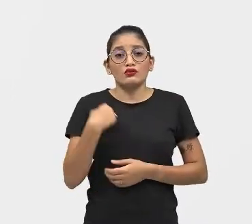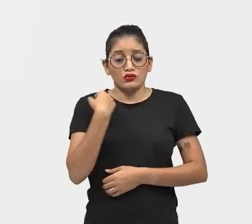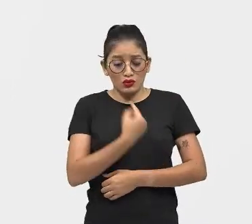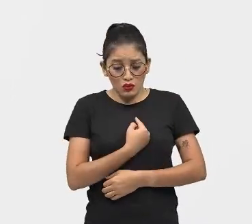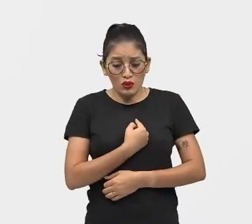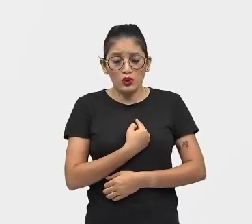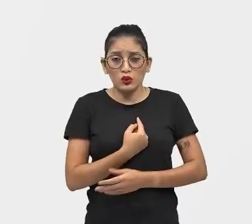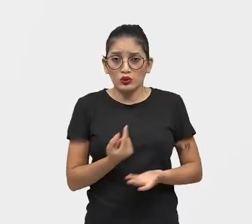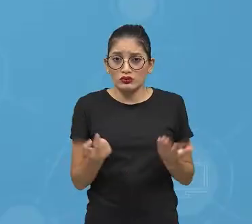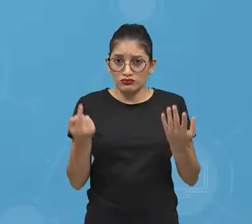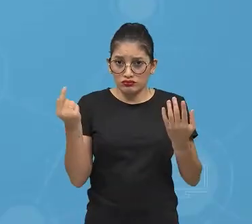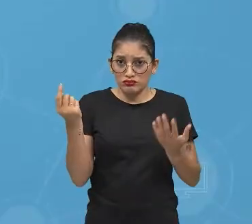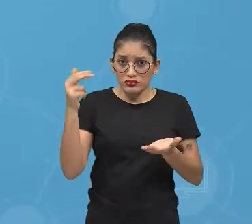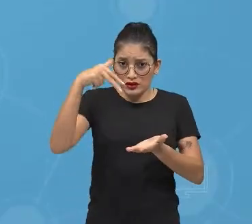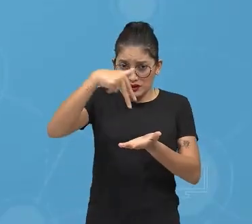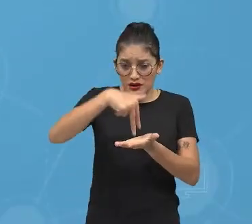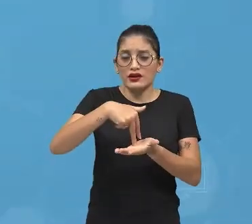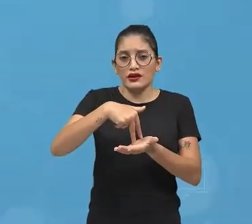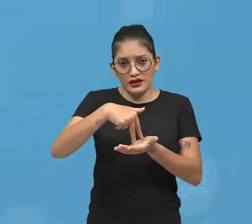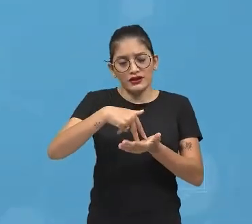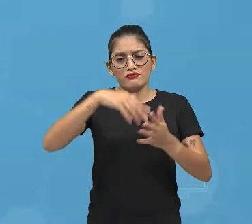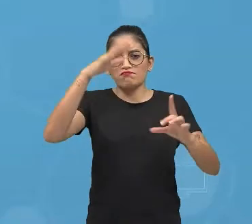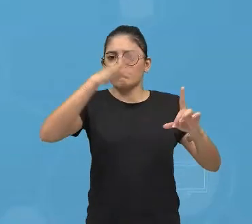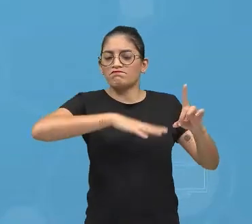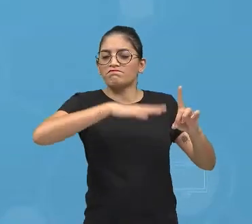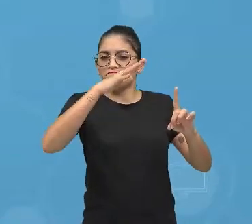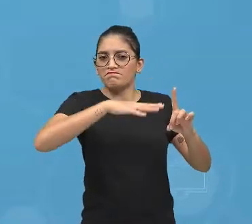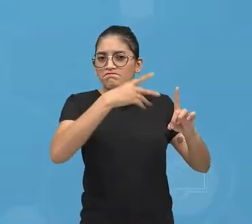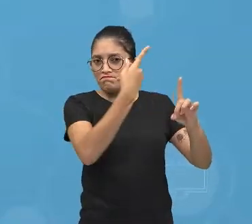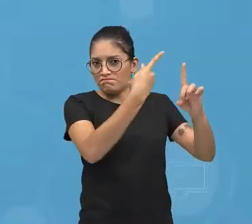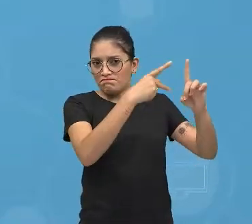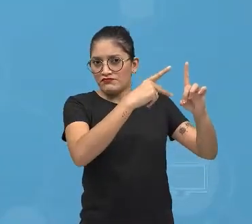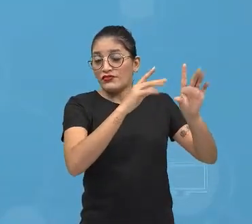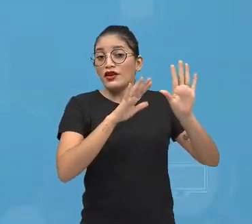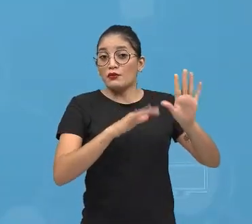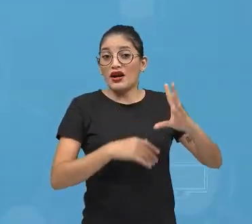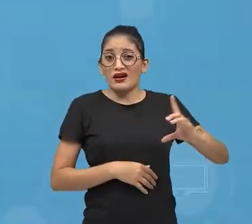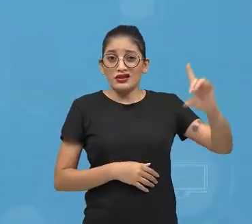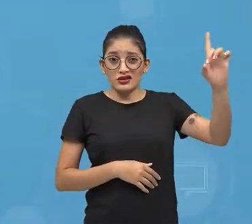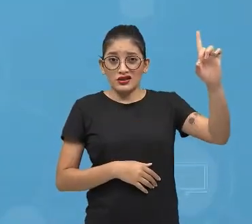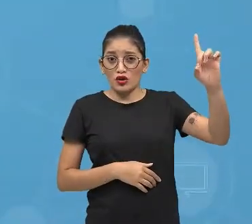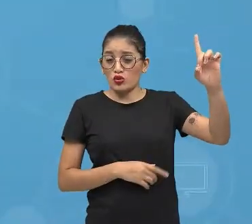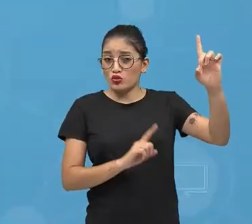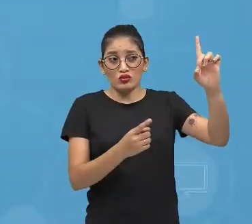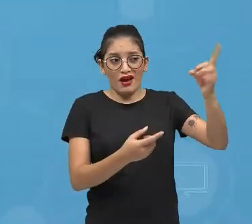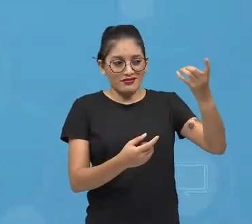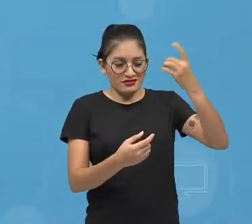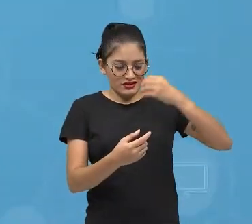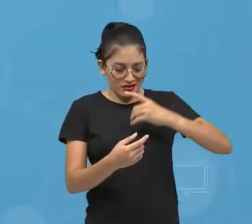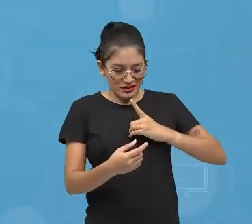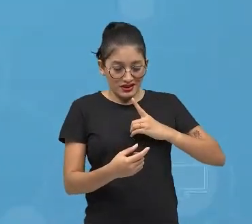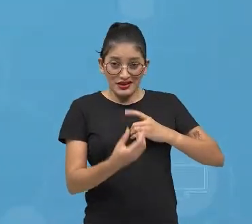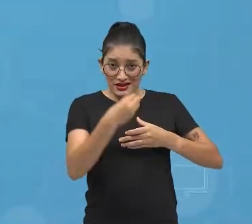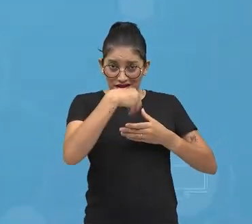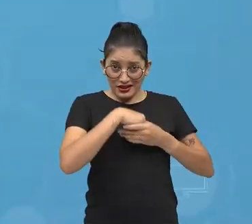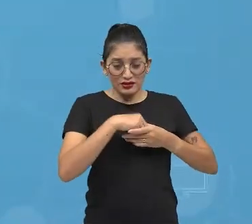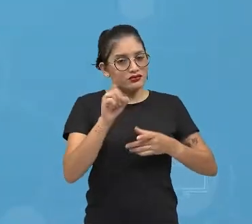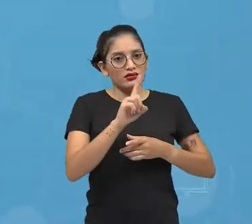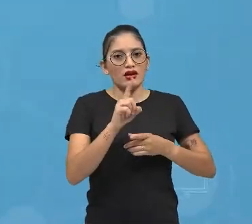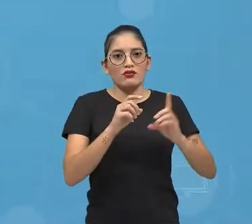aqui nós estamos aqui o adorando, mas Deus não está em nós. Deus